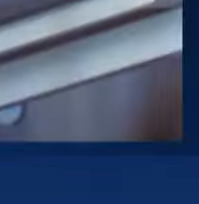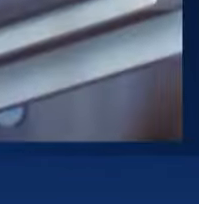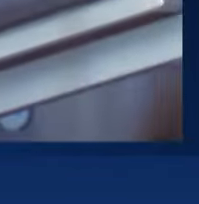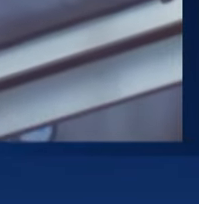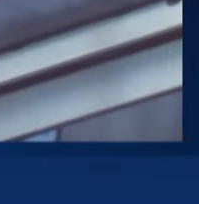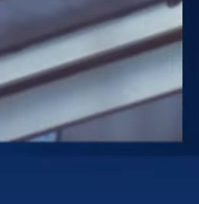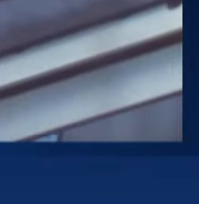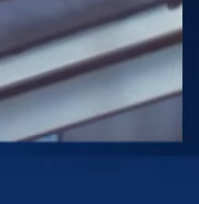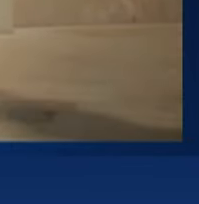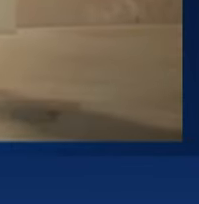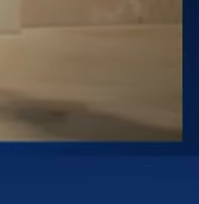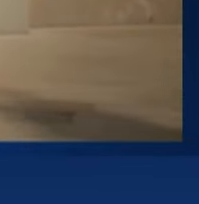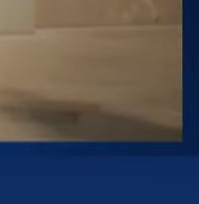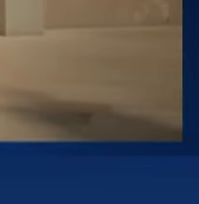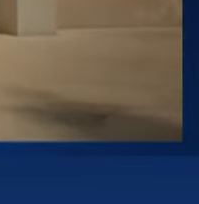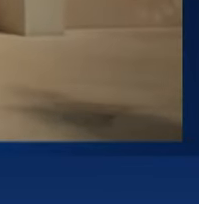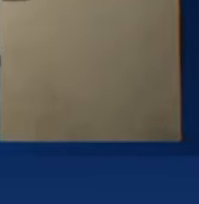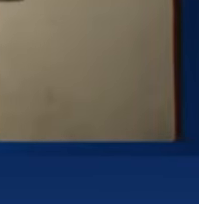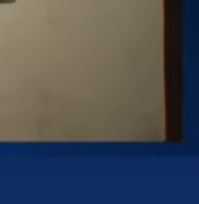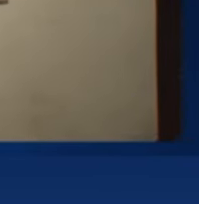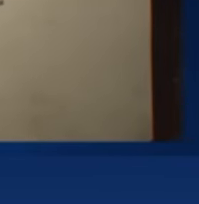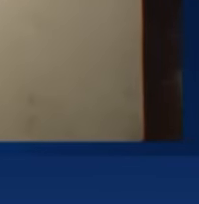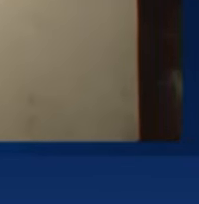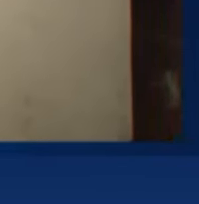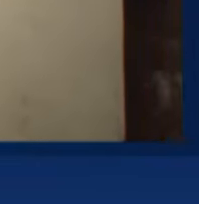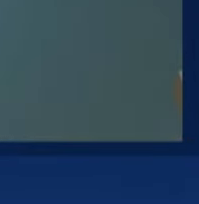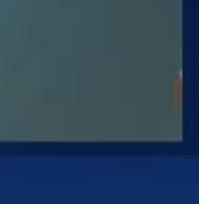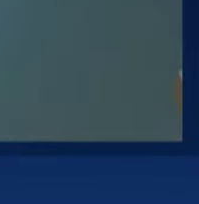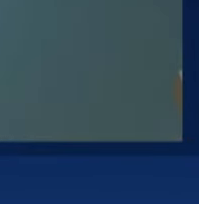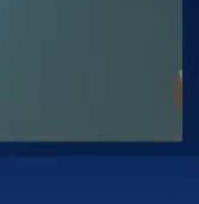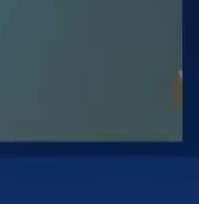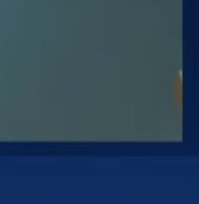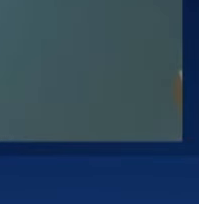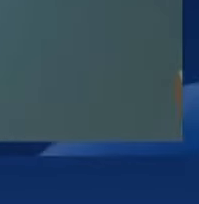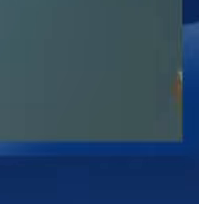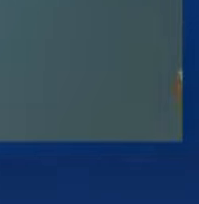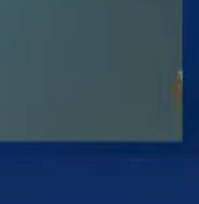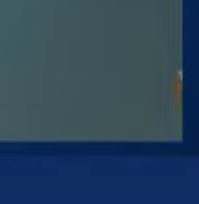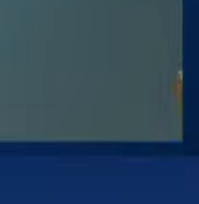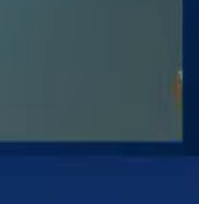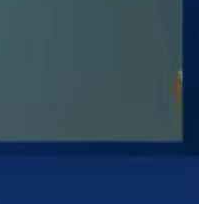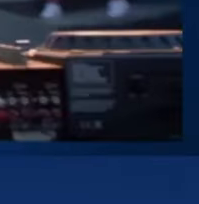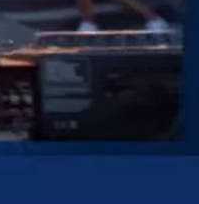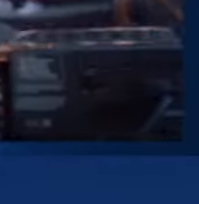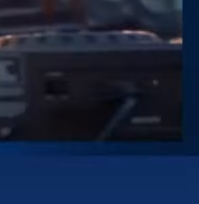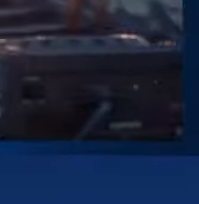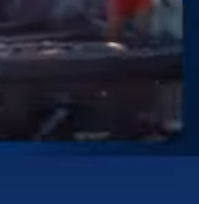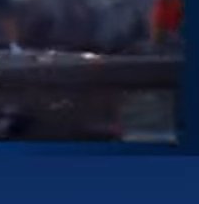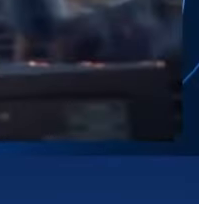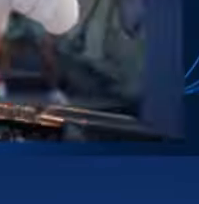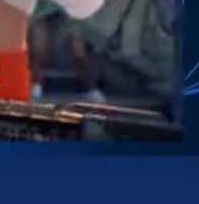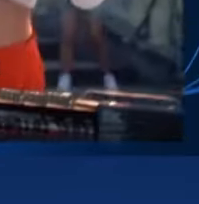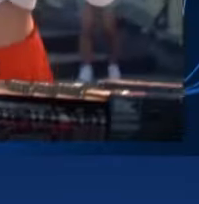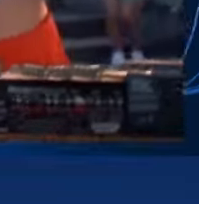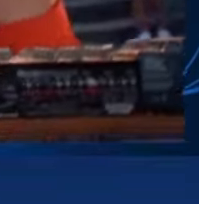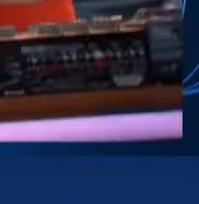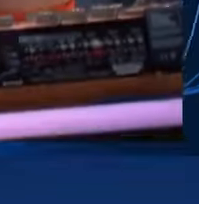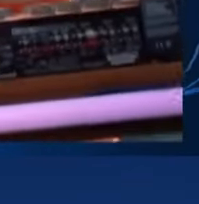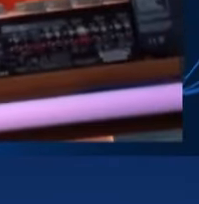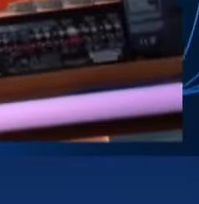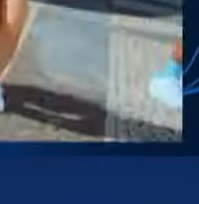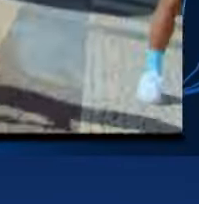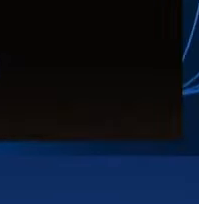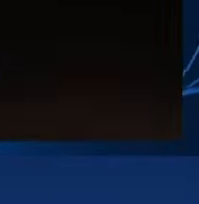magalu vem investindo em sua carreira fazendo dela uma personalidade da cultura pop ela dançou em um